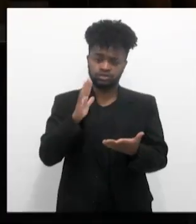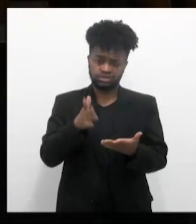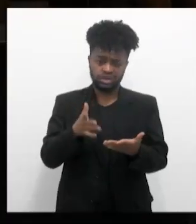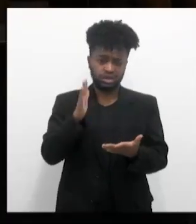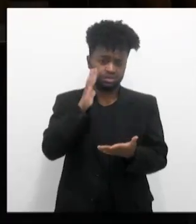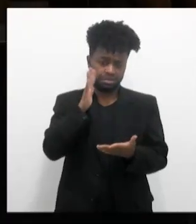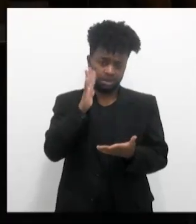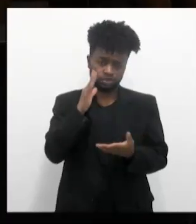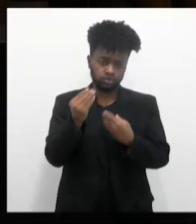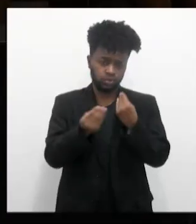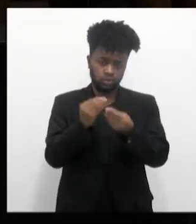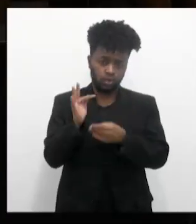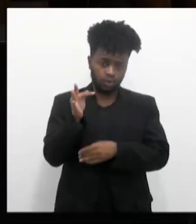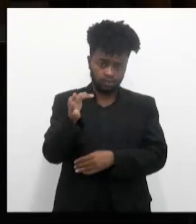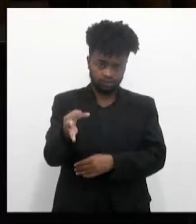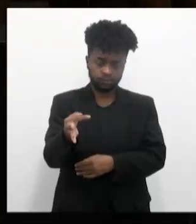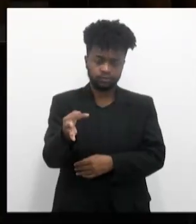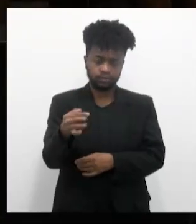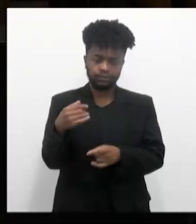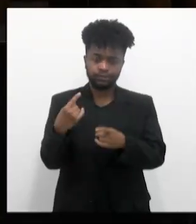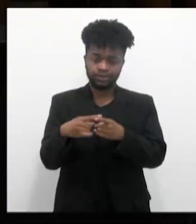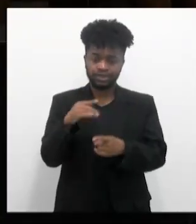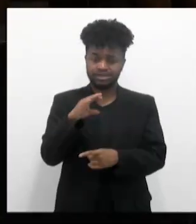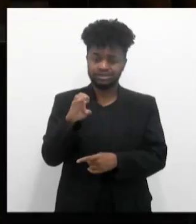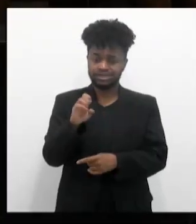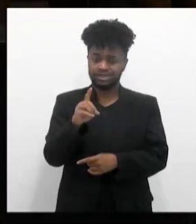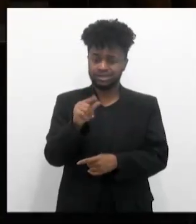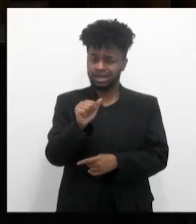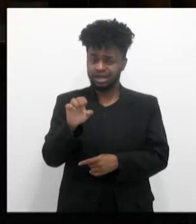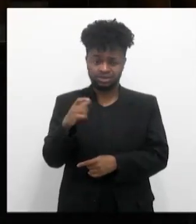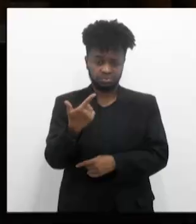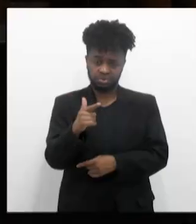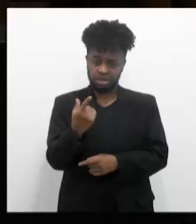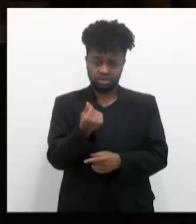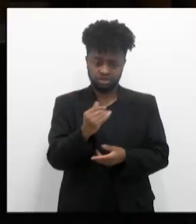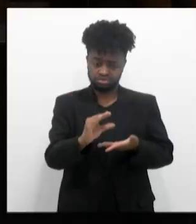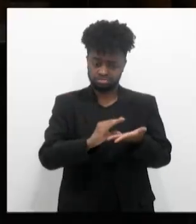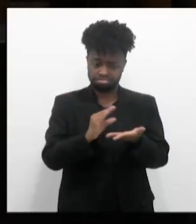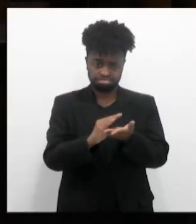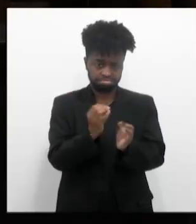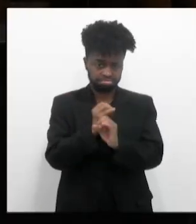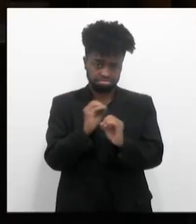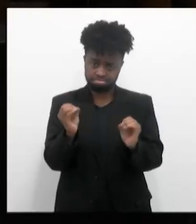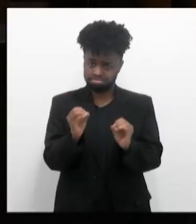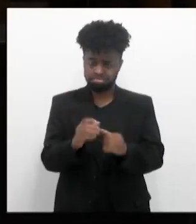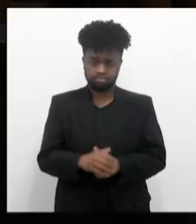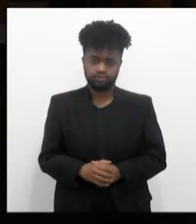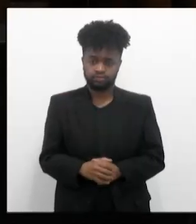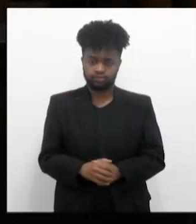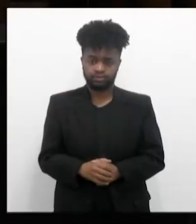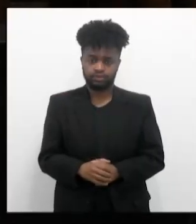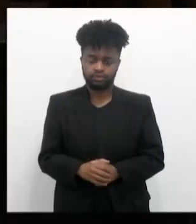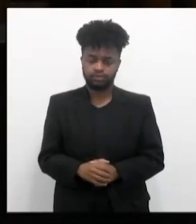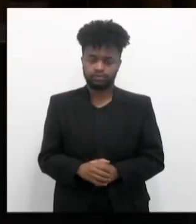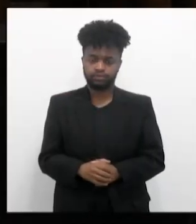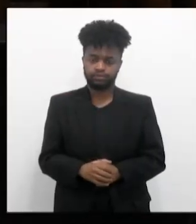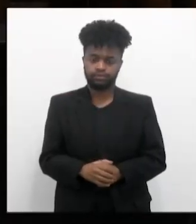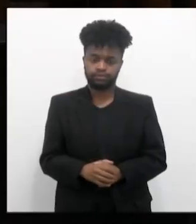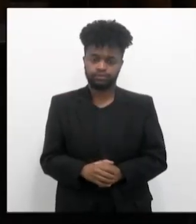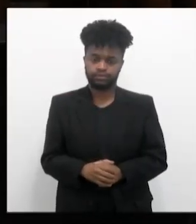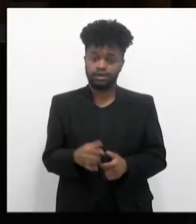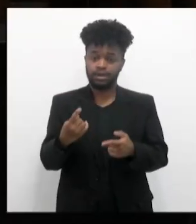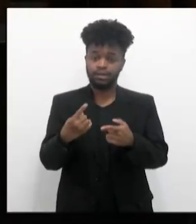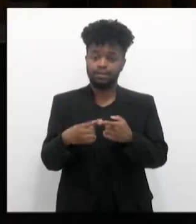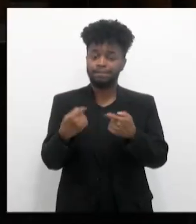deputado Dionísio Lins, que a SEDAI não vai ter mais receita. Vai ter que